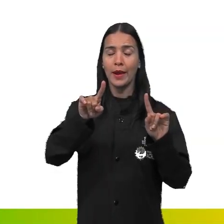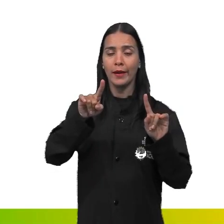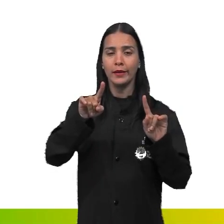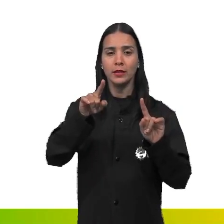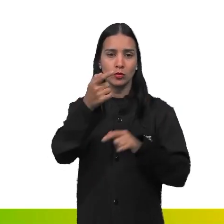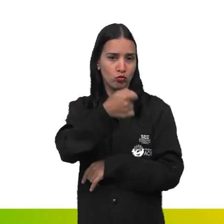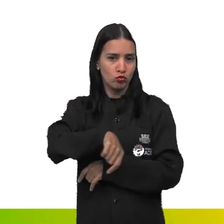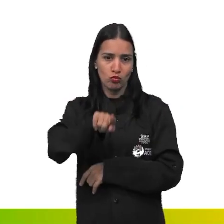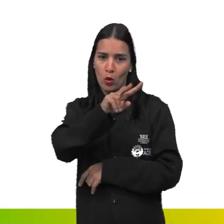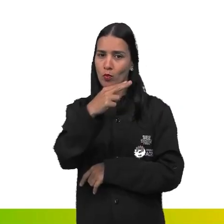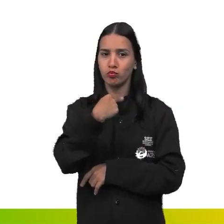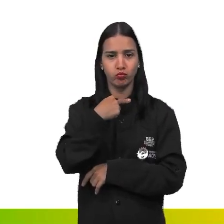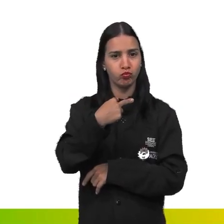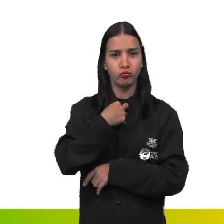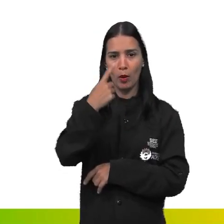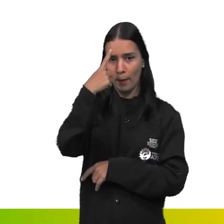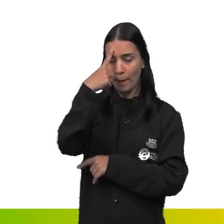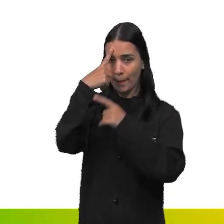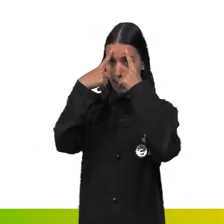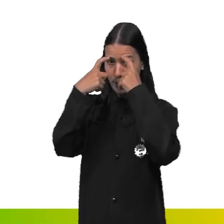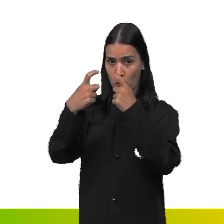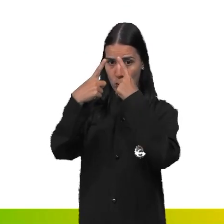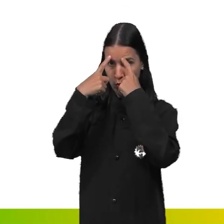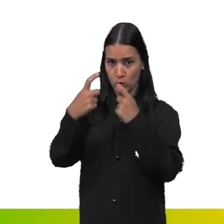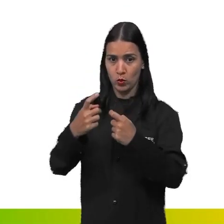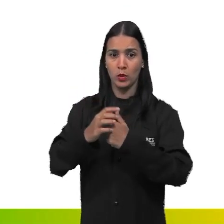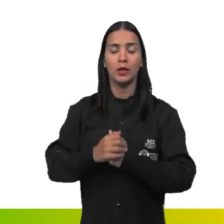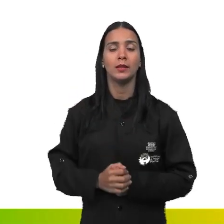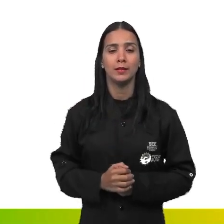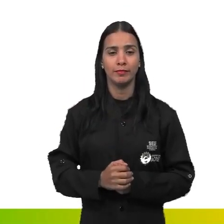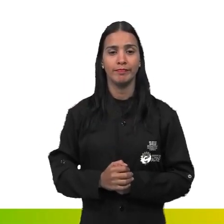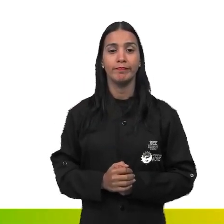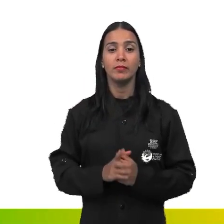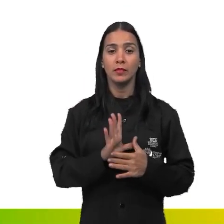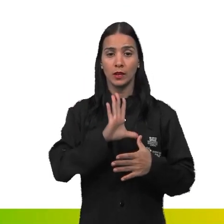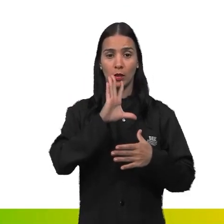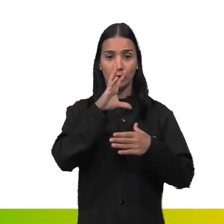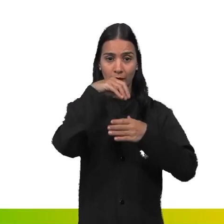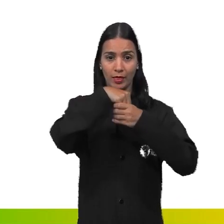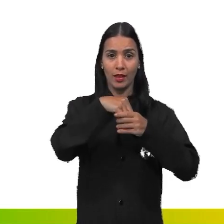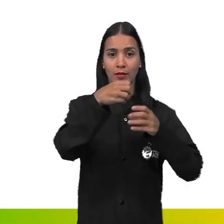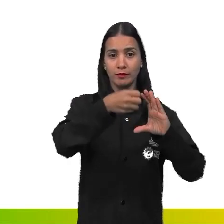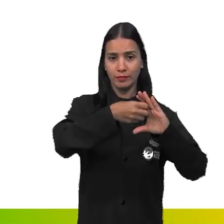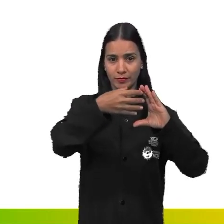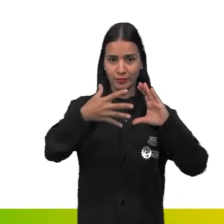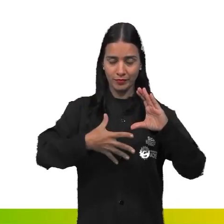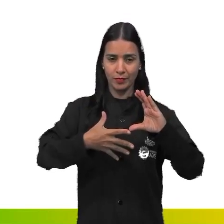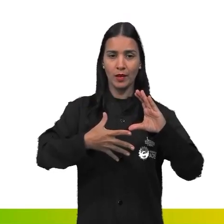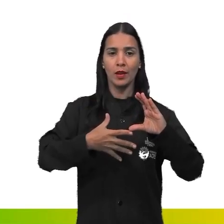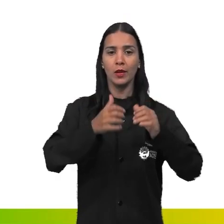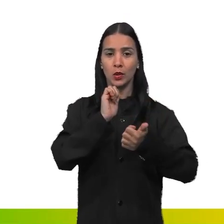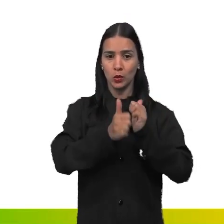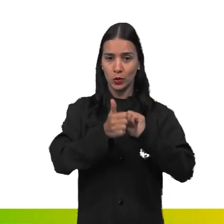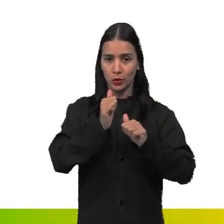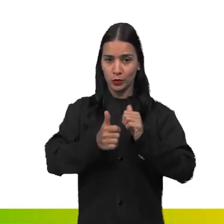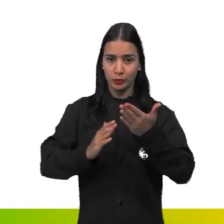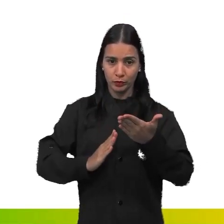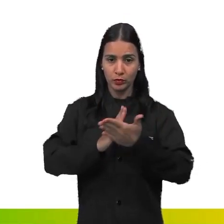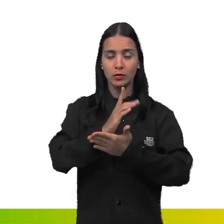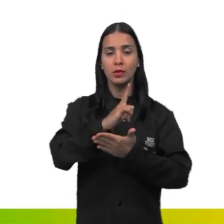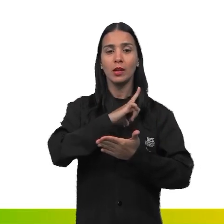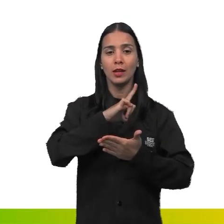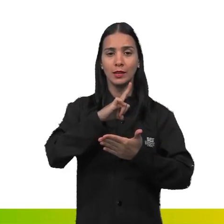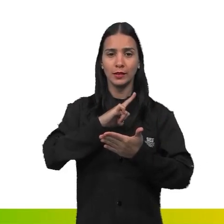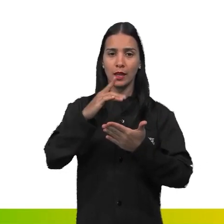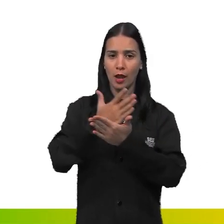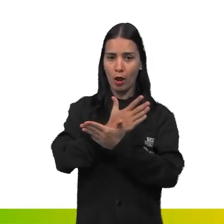avançando. Entre as principais características dos esportes de invasão, destacam-se os lançamentos, as recepções e